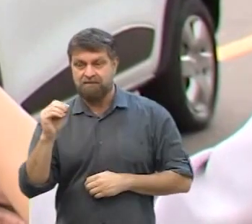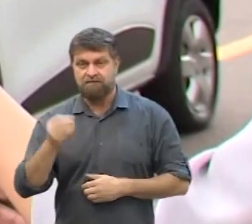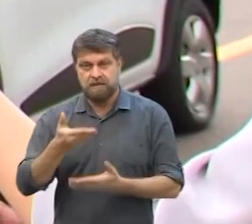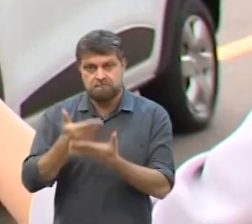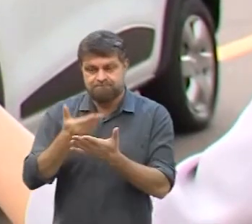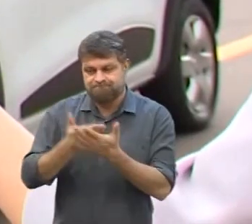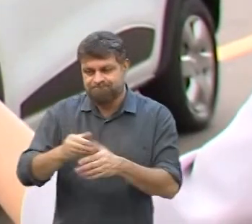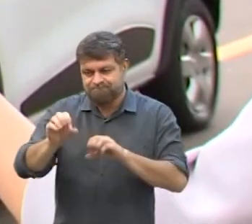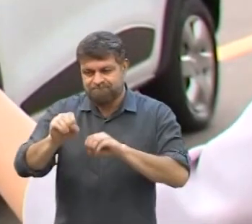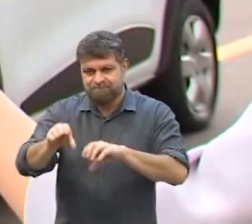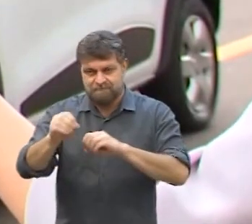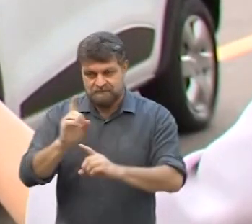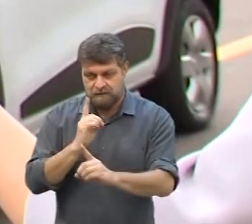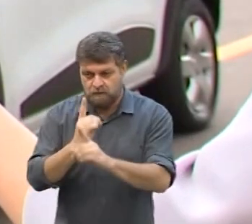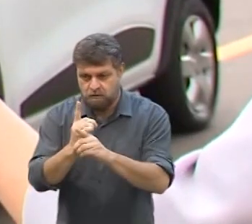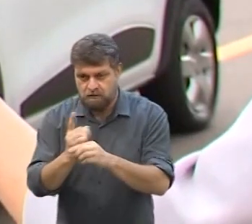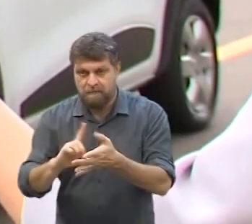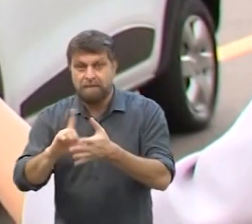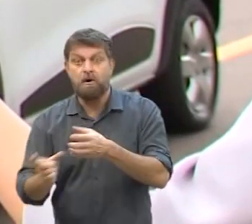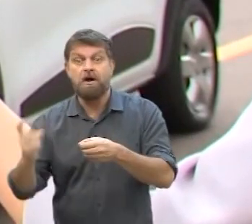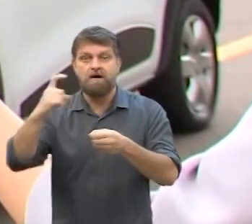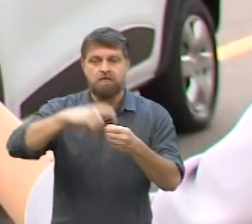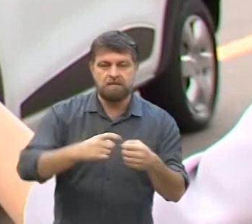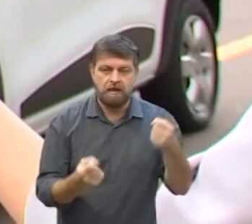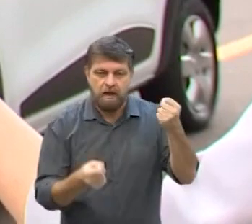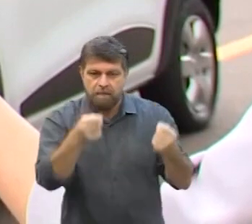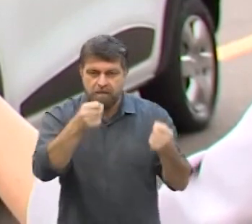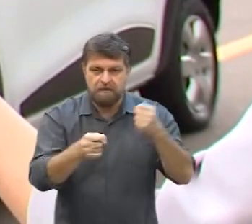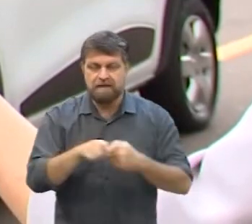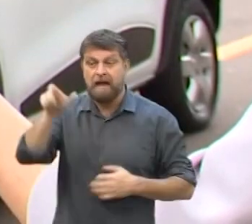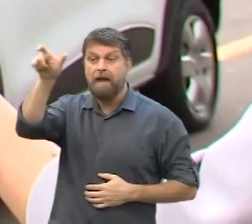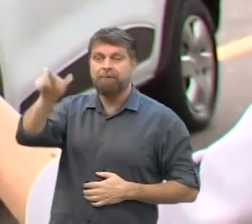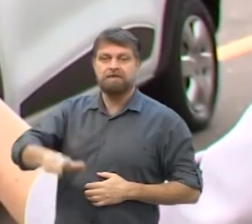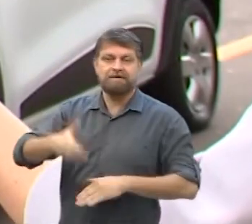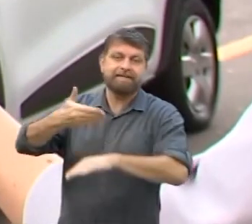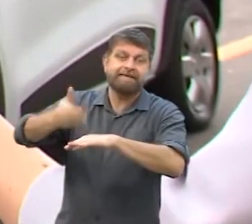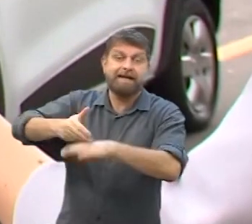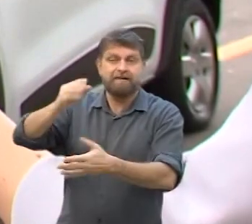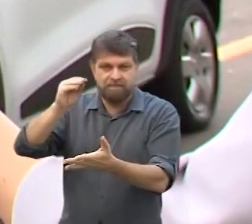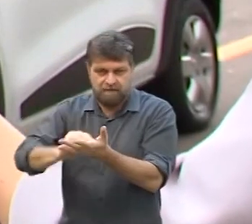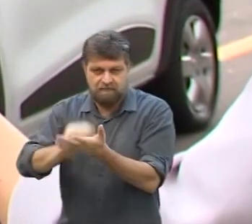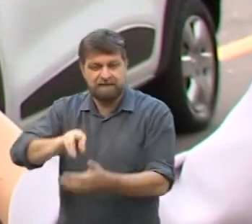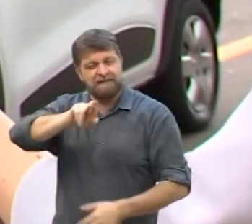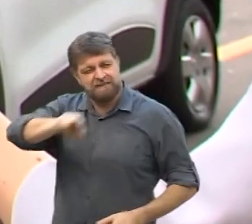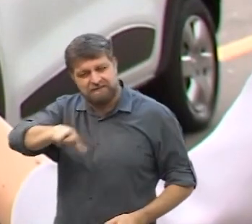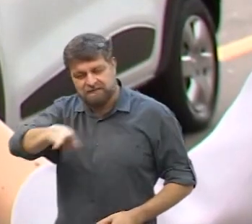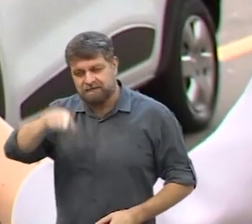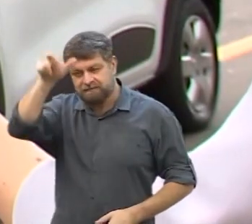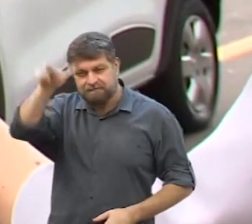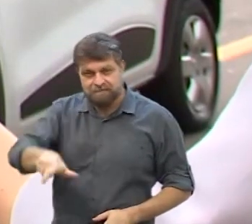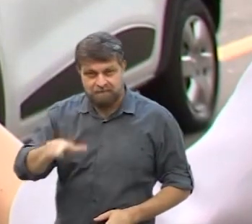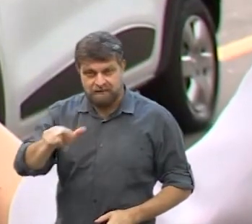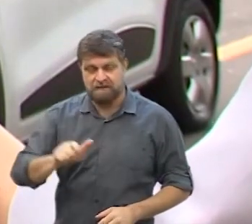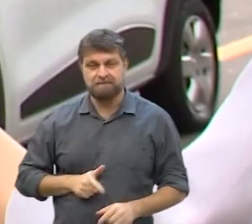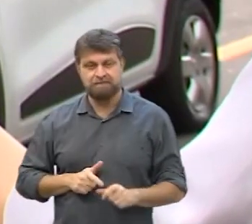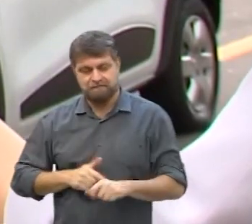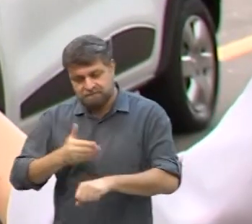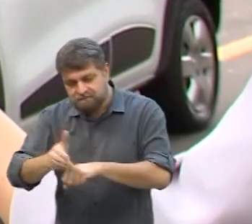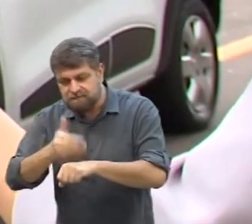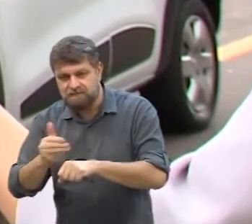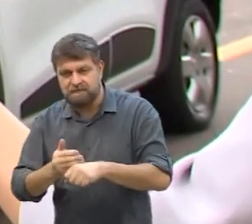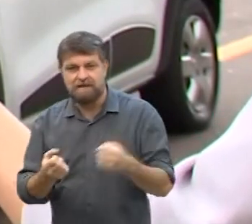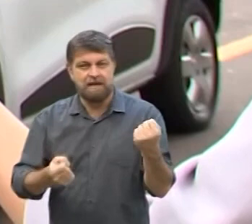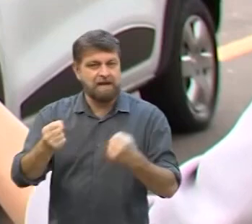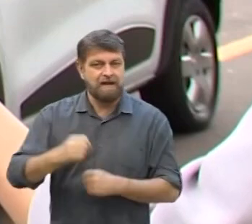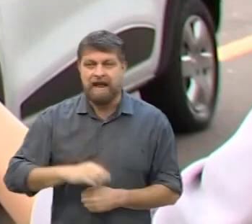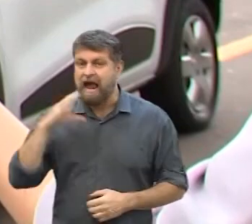20 encontros para poder voltar para o trânsito. E nós temos algumas pessoas que a gente chama que é falta de treino. As pessoas que são falta de treino, geralmente,